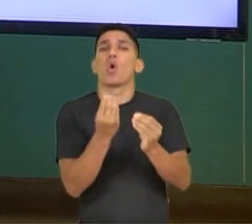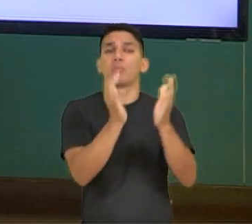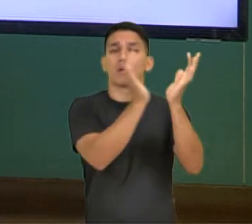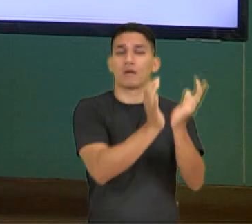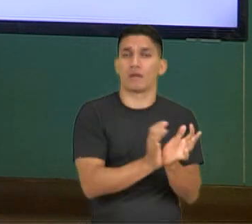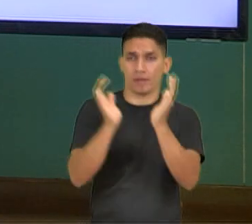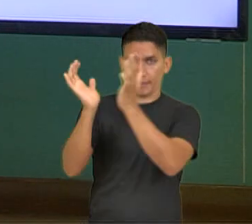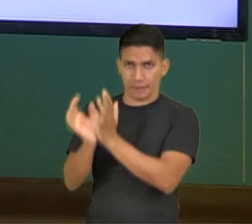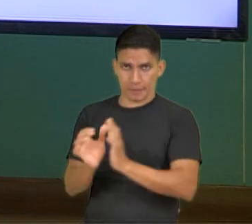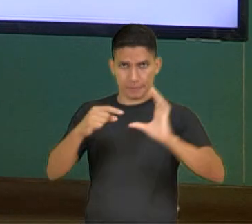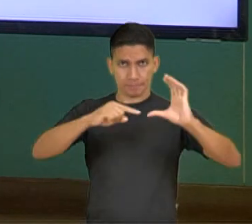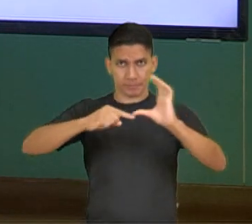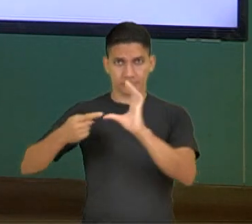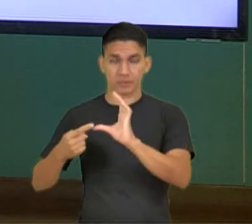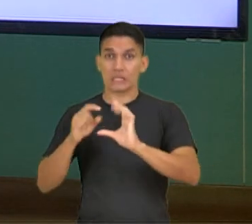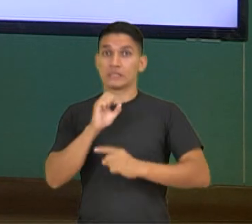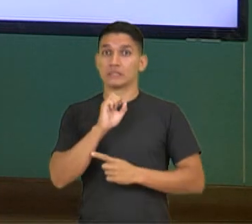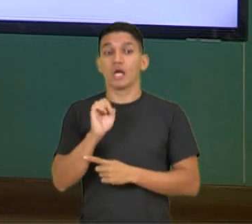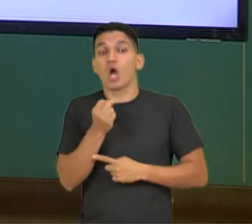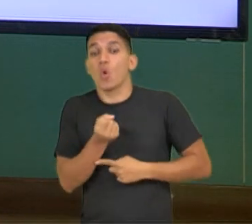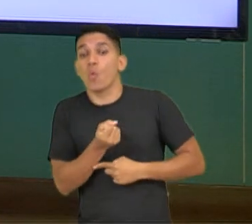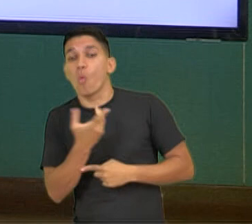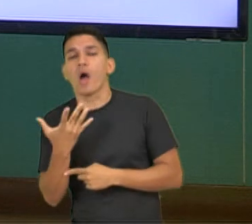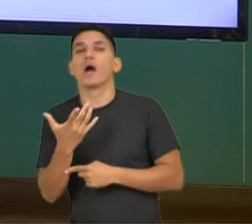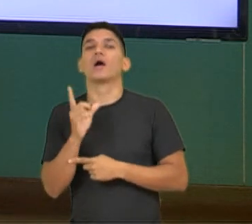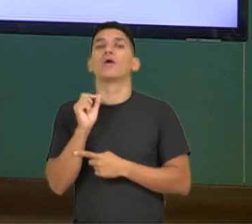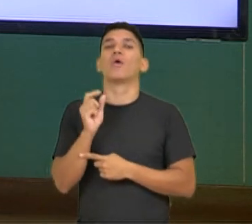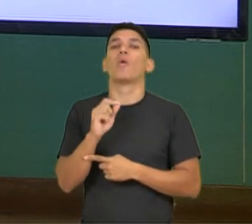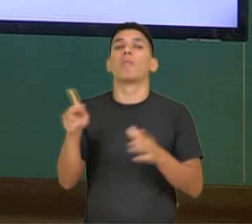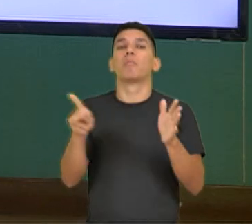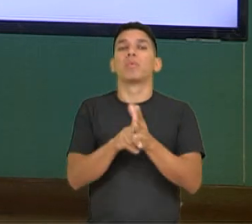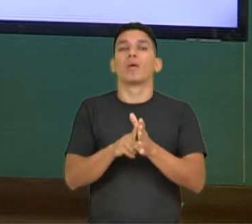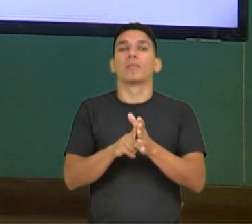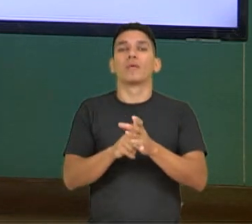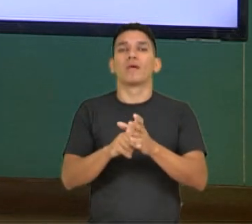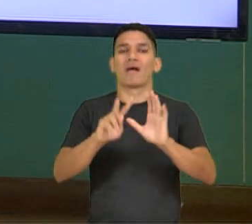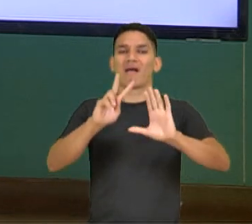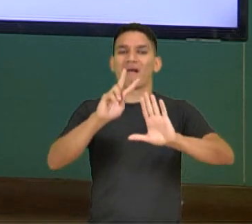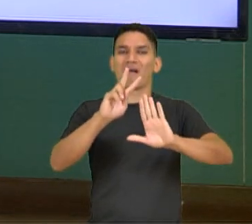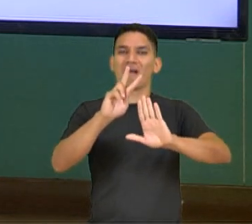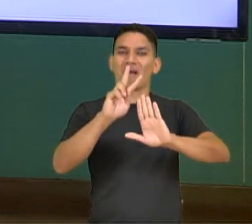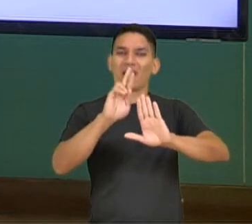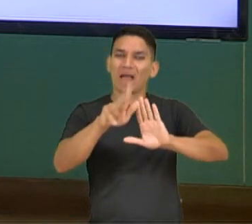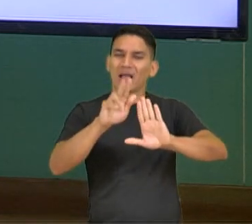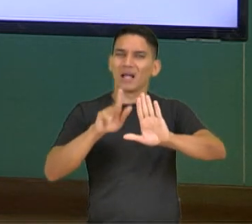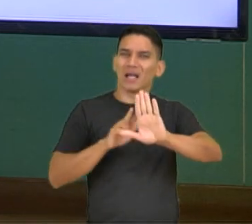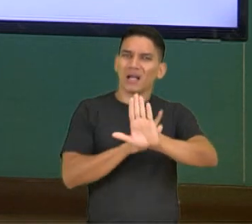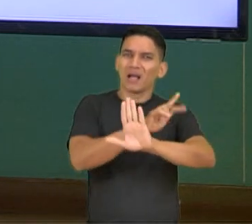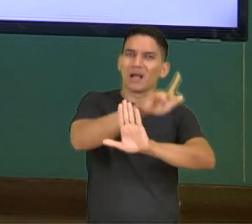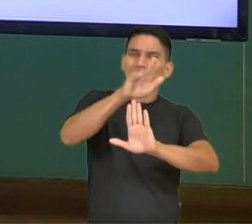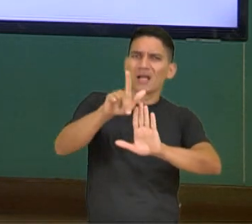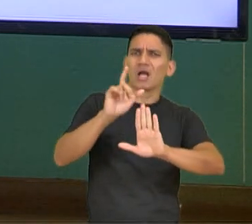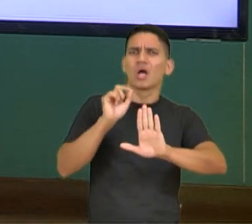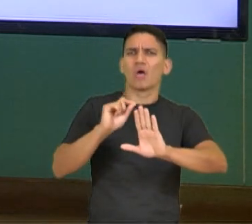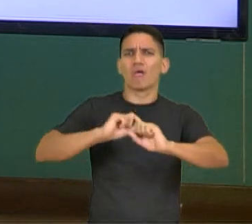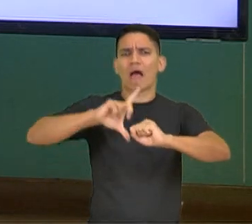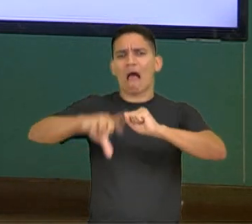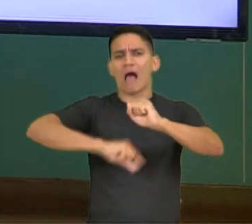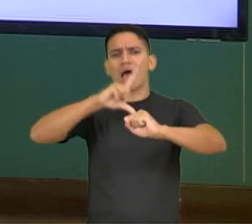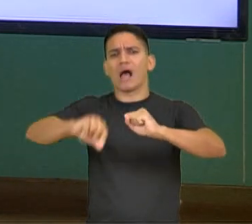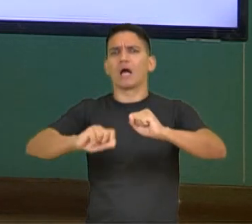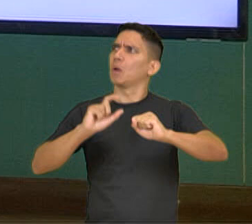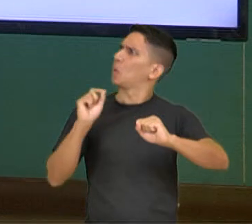Quanto à presença ou não de um heteroátomo. O que é, professor, um